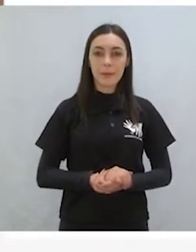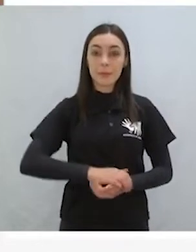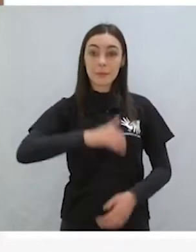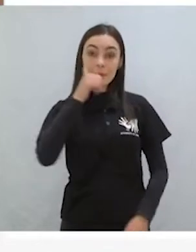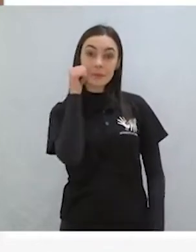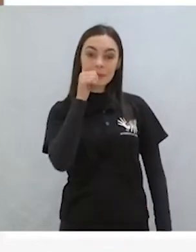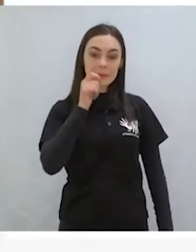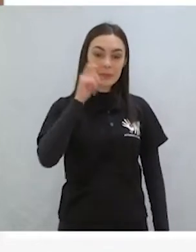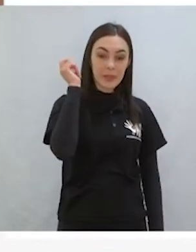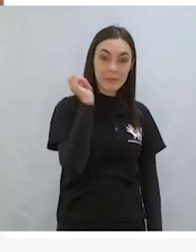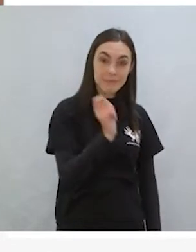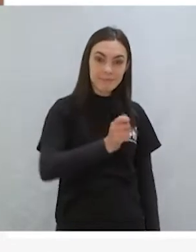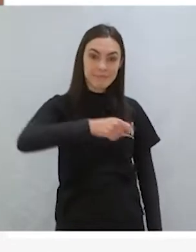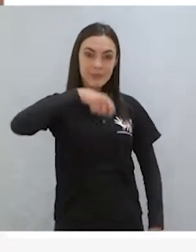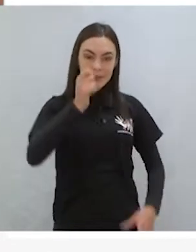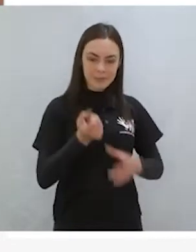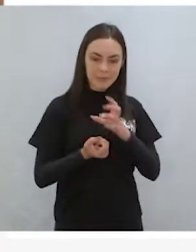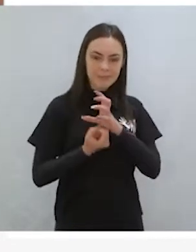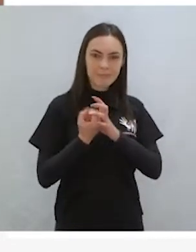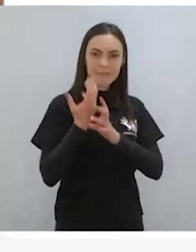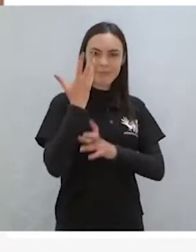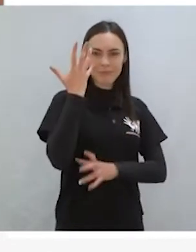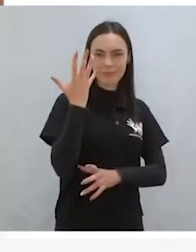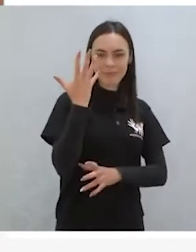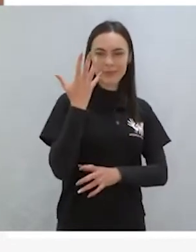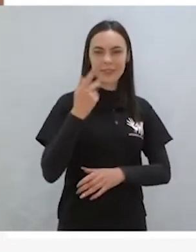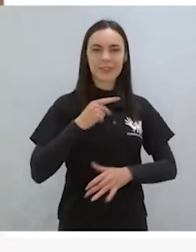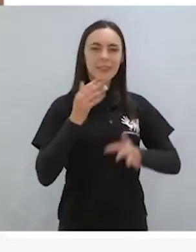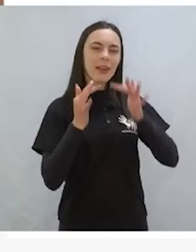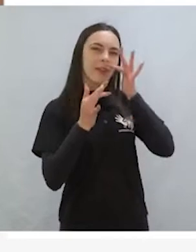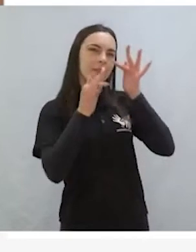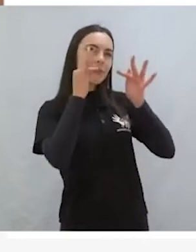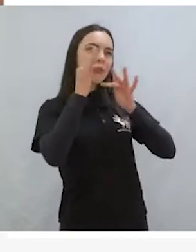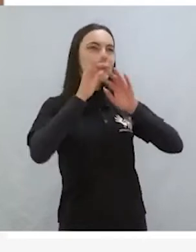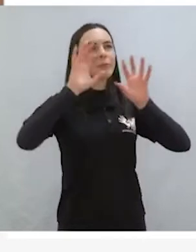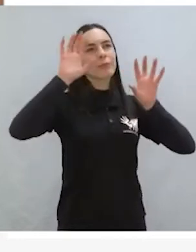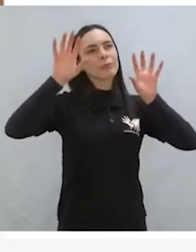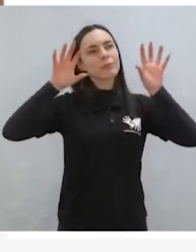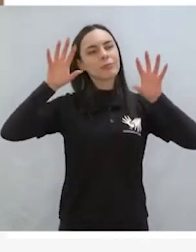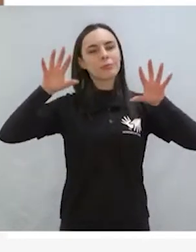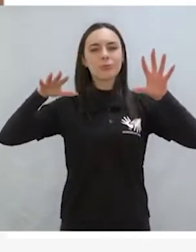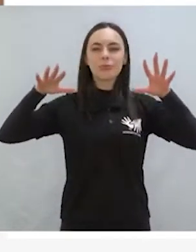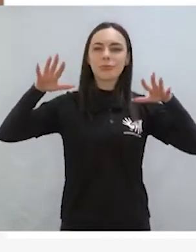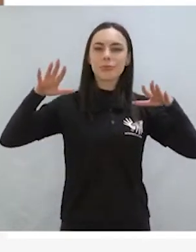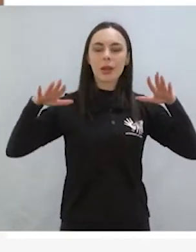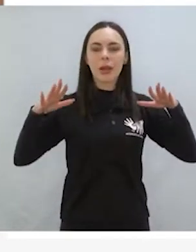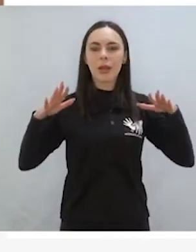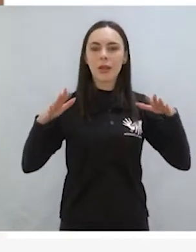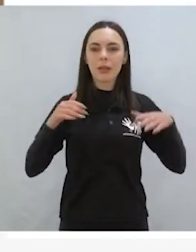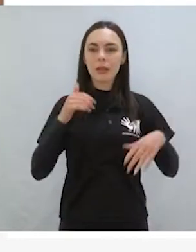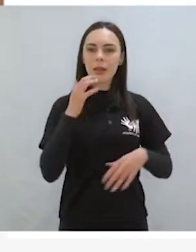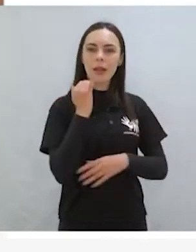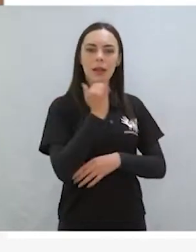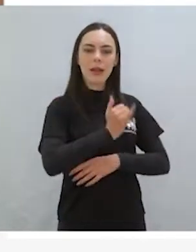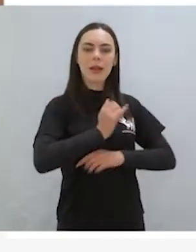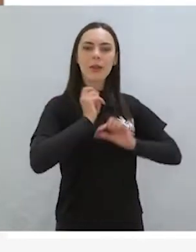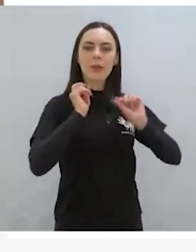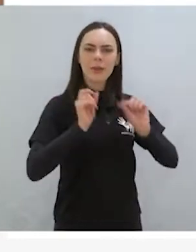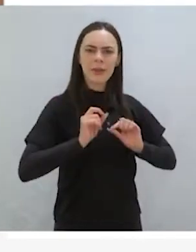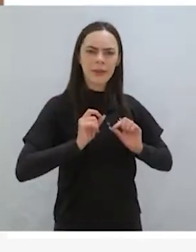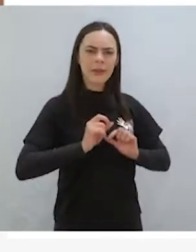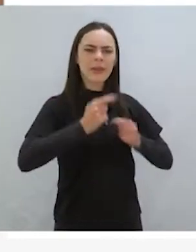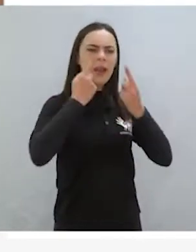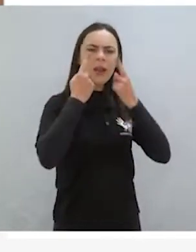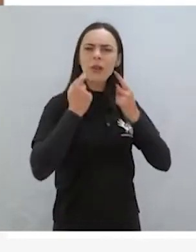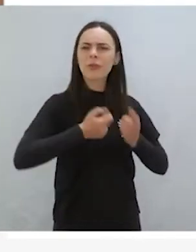A fada da primavera surgiu e, enquanto belas flores flutuavam ao seu redor, ela